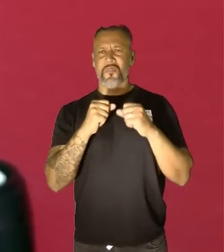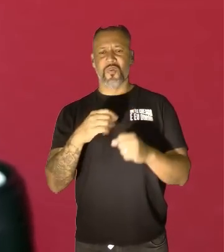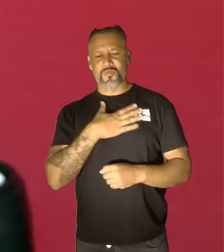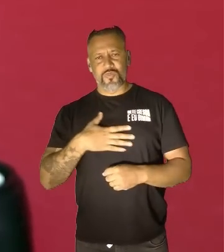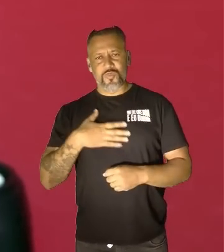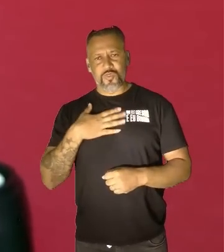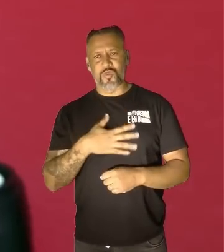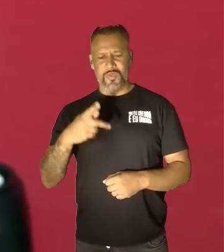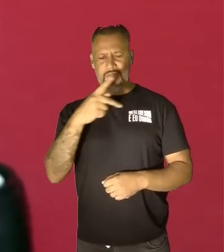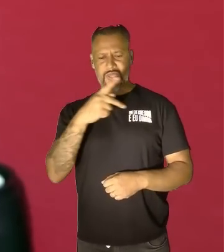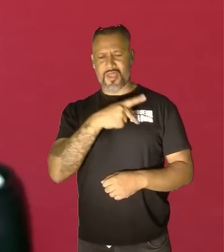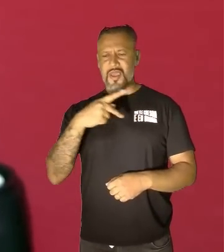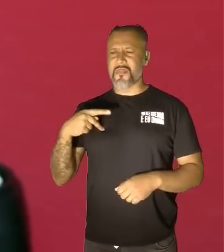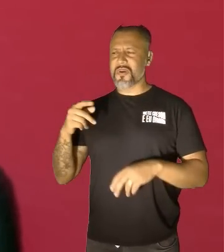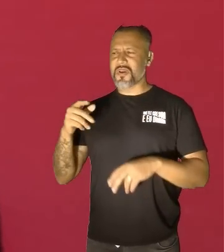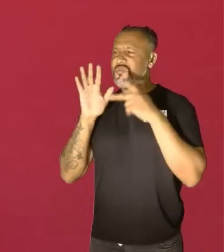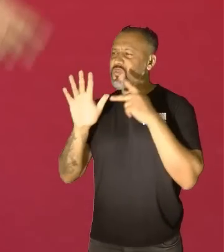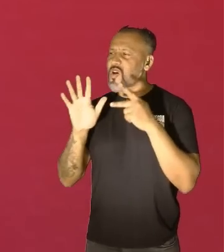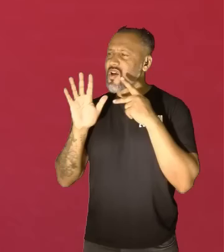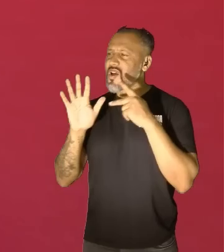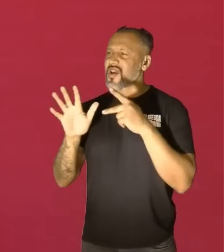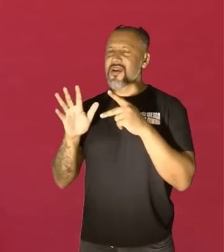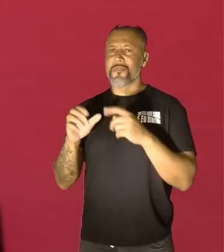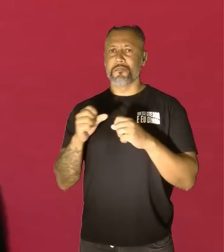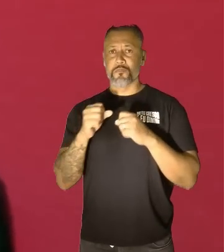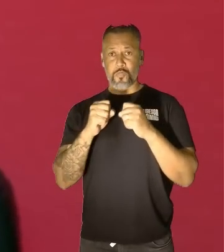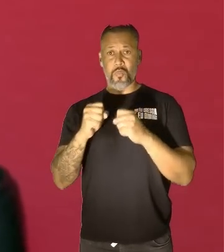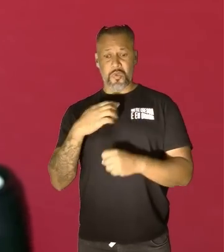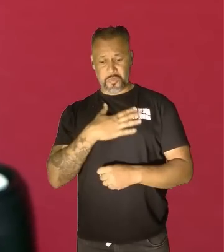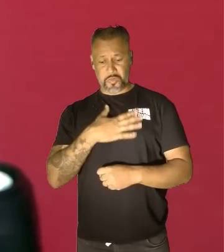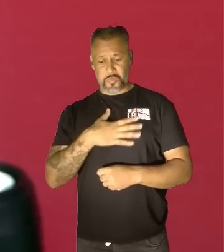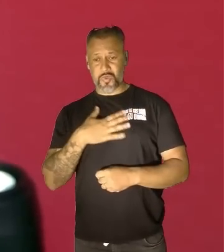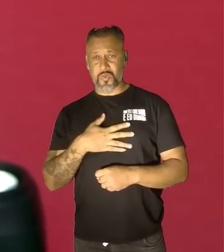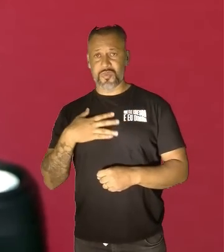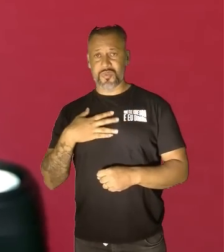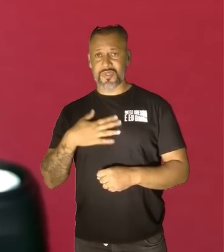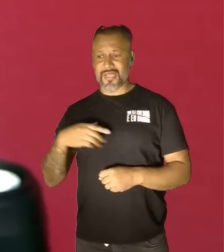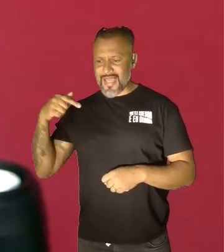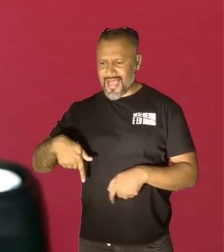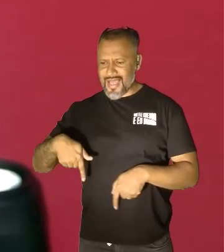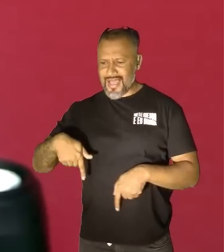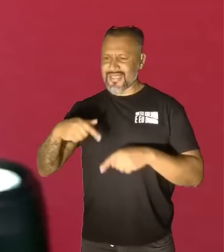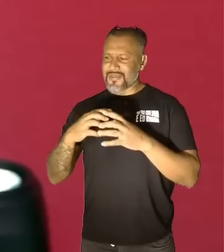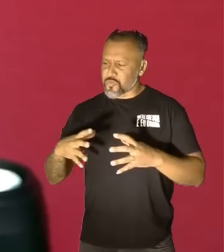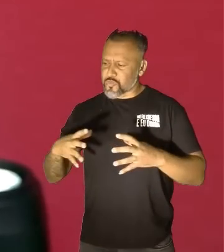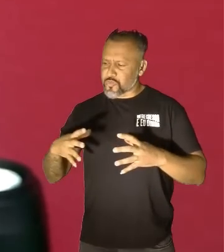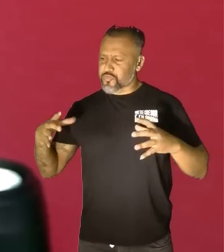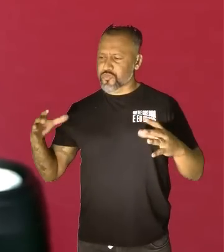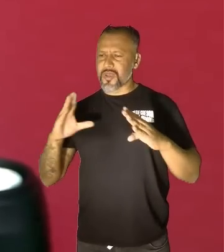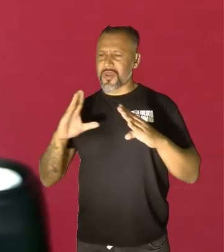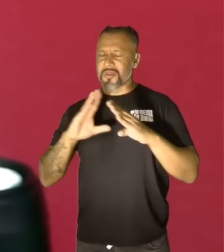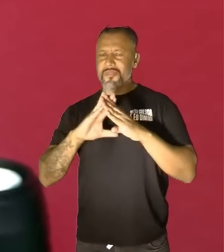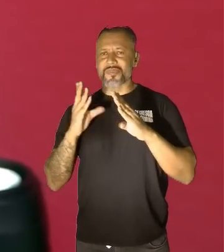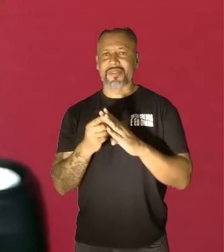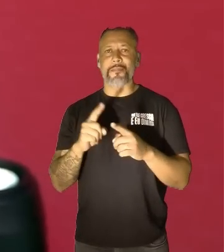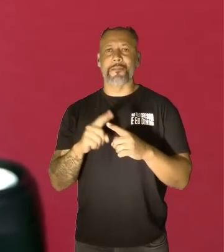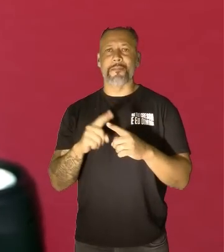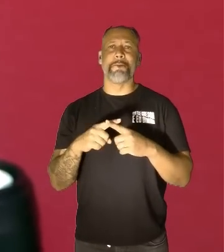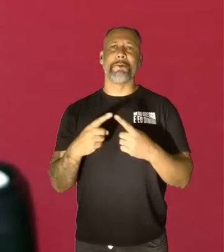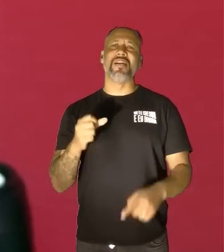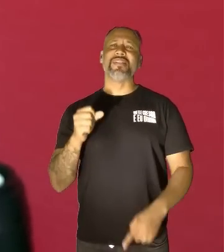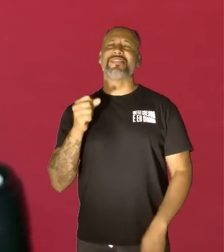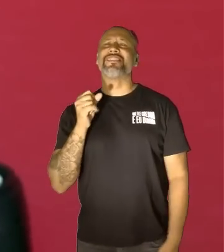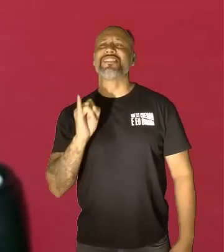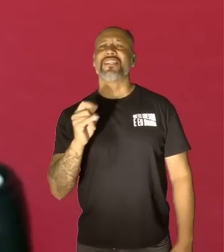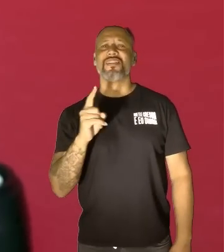do Lírio Play, você pode dizer que o prédio é maravilhoso, mas eu quero dizer para você que se você não tiver relacionamento com Deus, se você